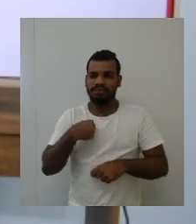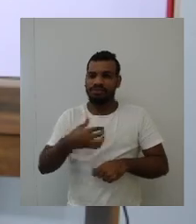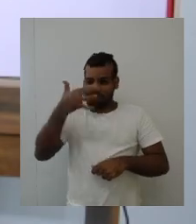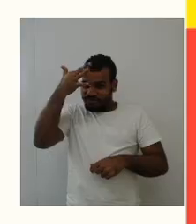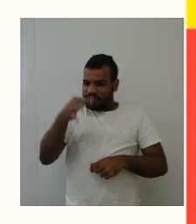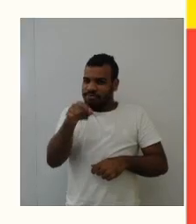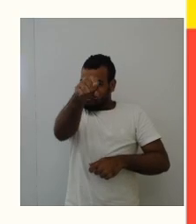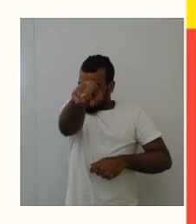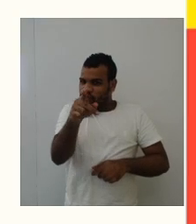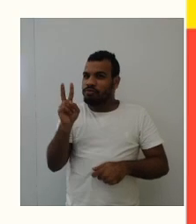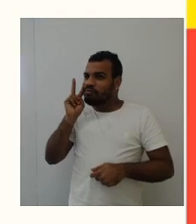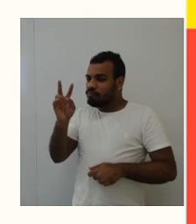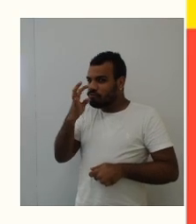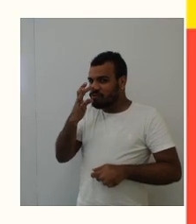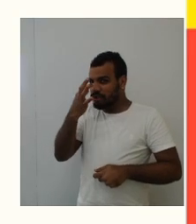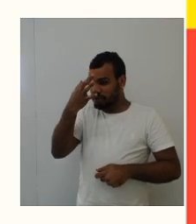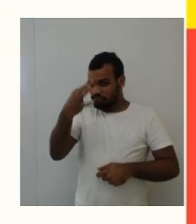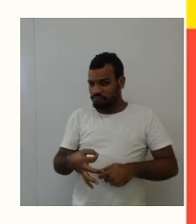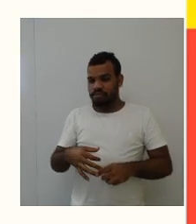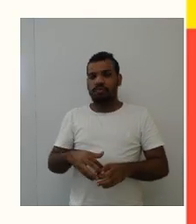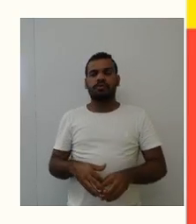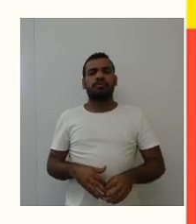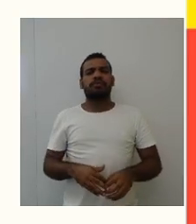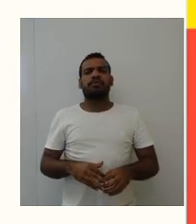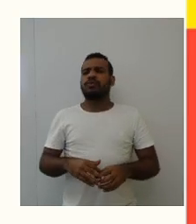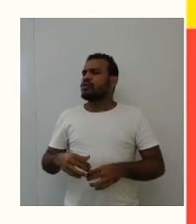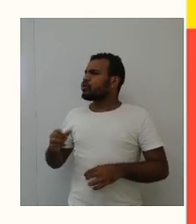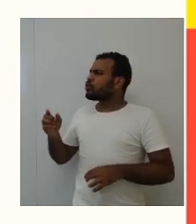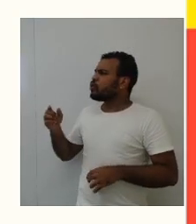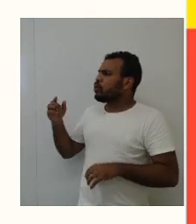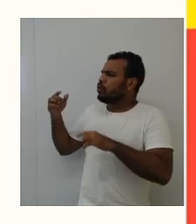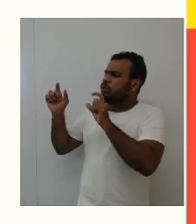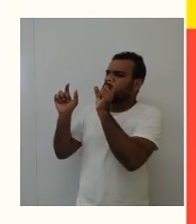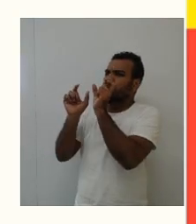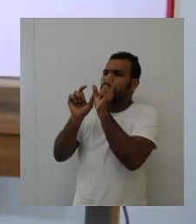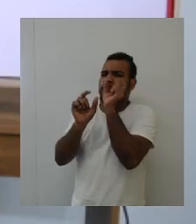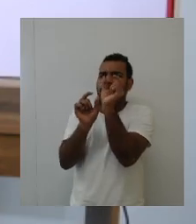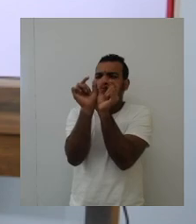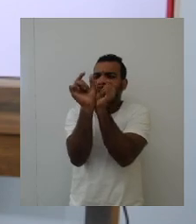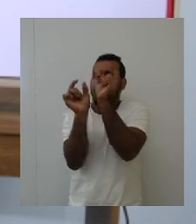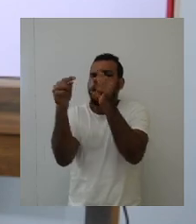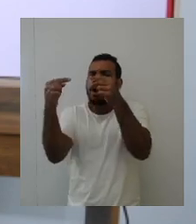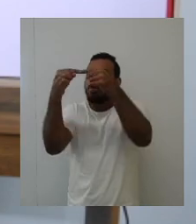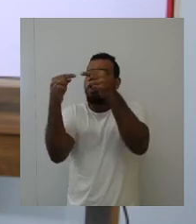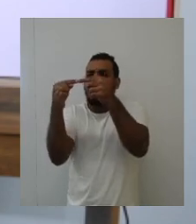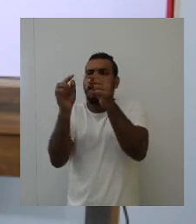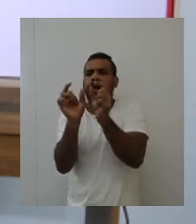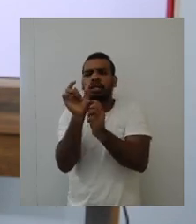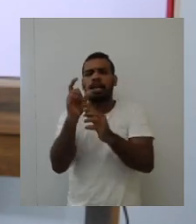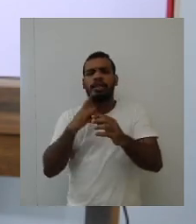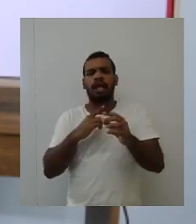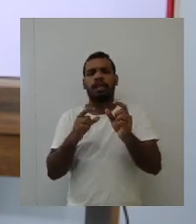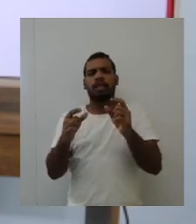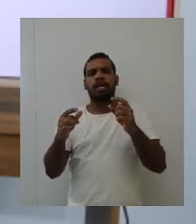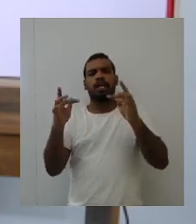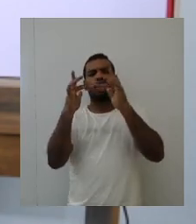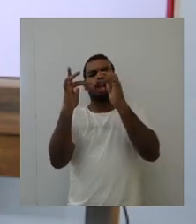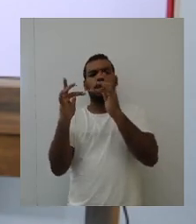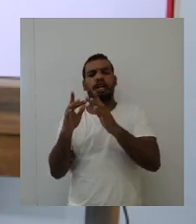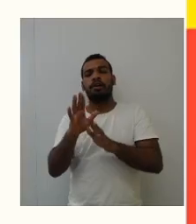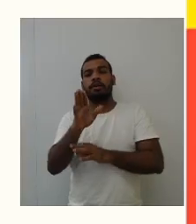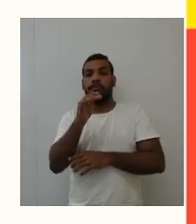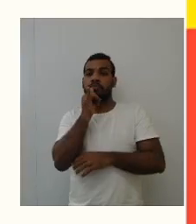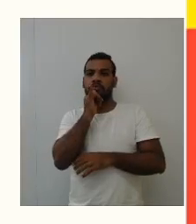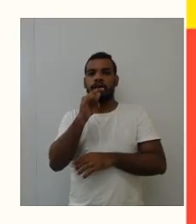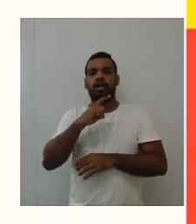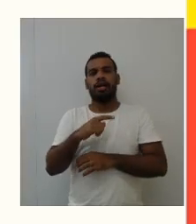óbvio. Que conectivos são esses? Quem são esses conectivos, né? Pensando em classes gramaticais, são as conjunções,